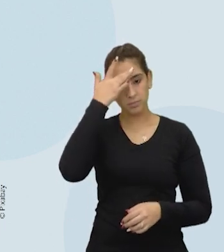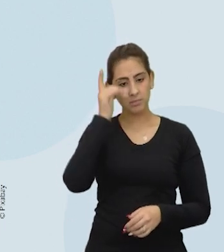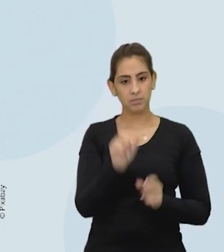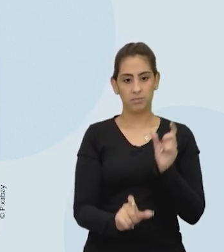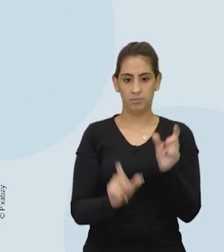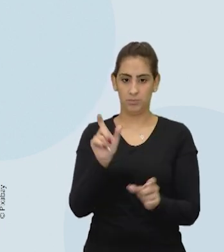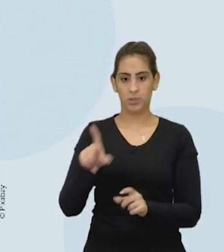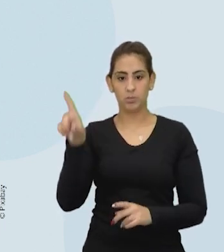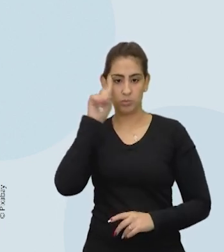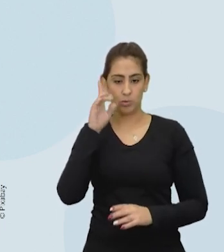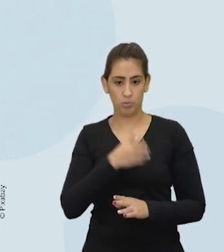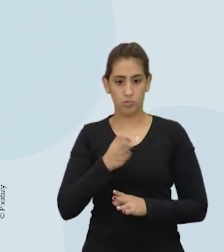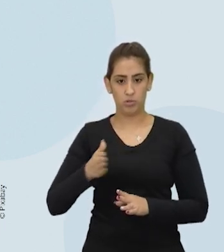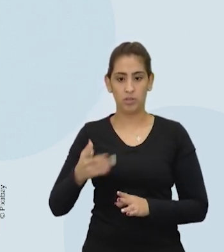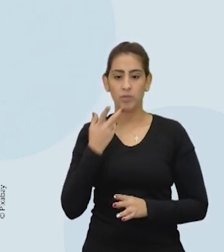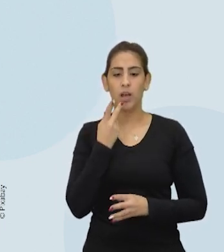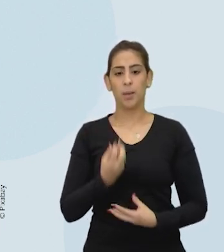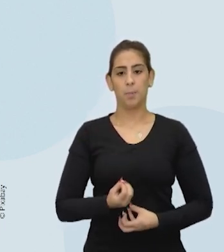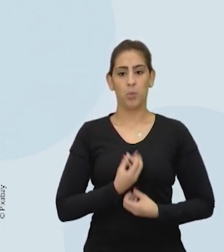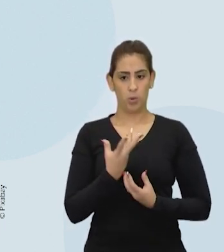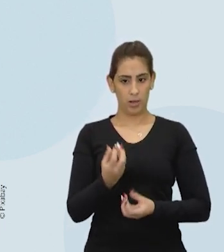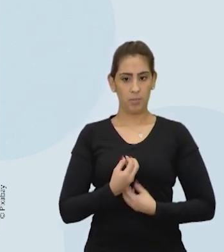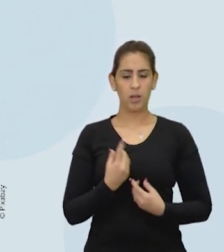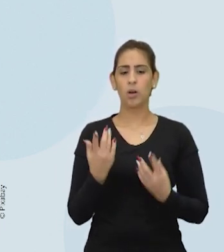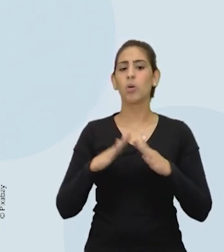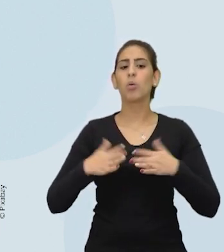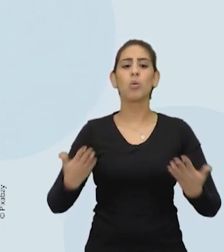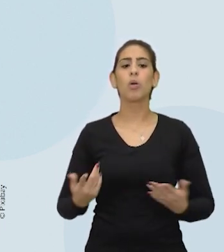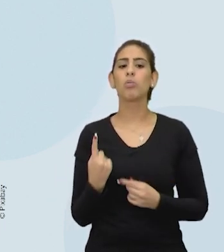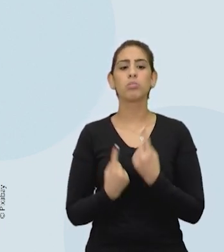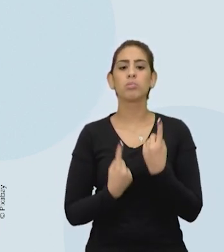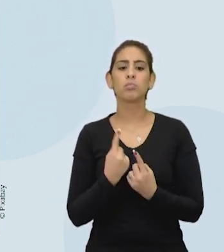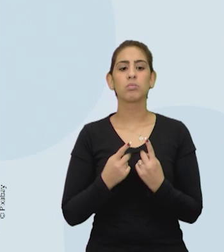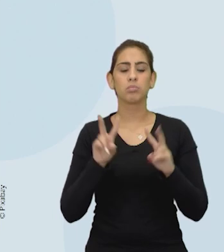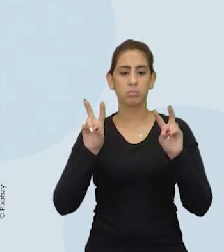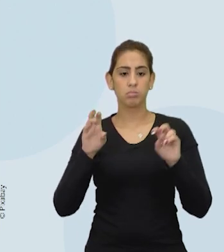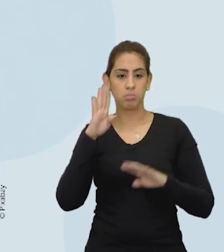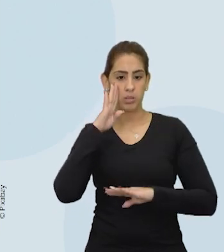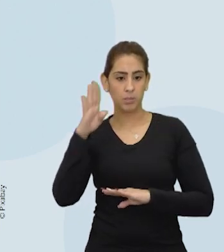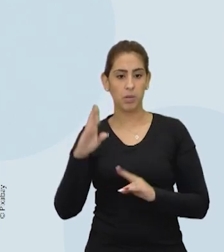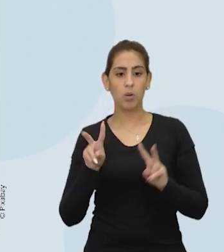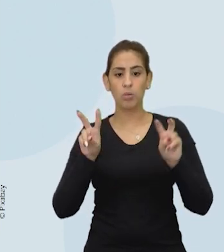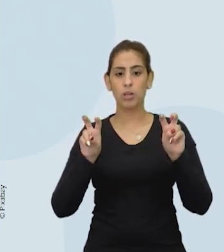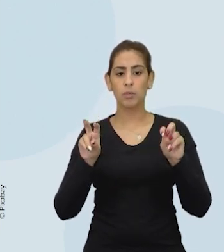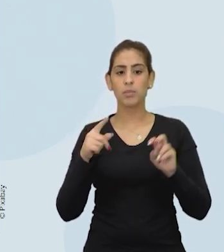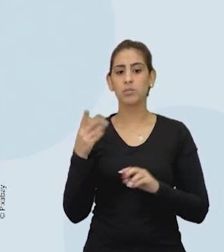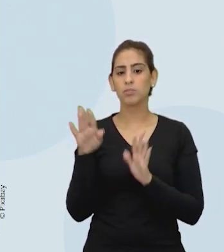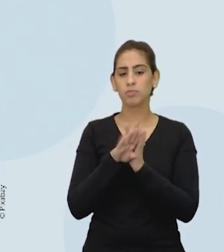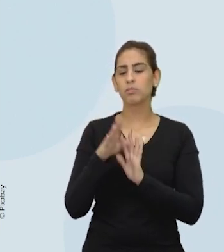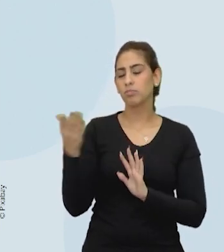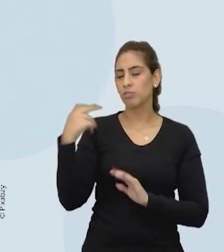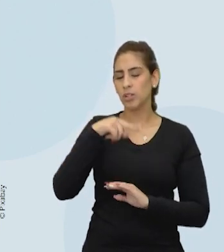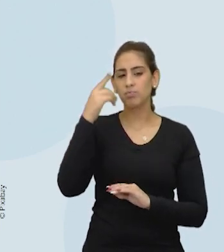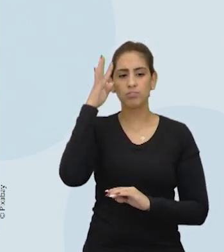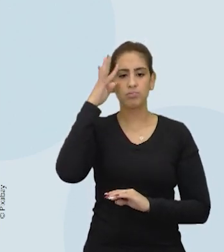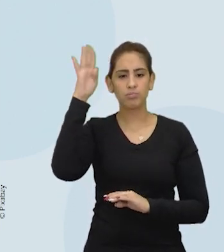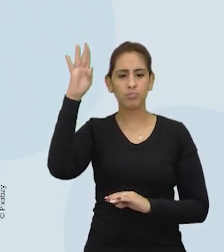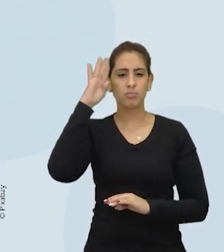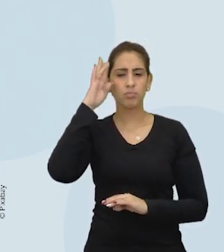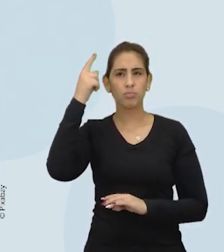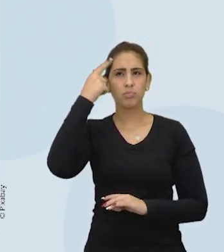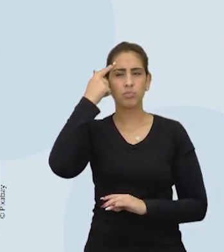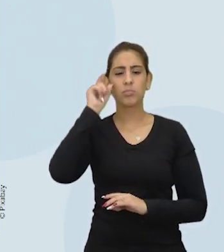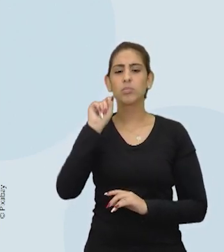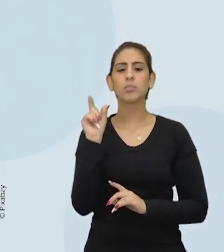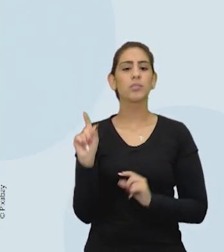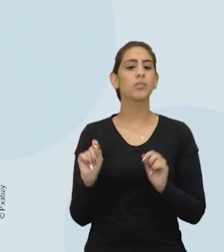se referem a poemas, quais os principais temas que lhes vêm à mente? Quando você pensa em poesia no cotidiano,